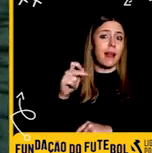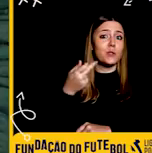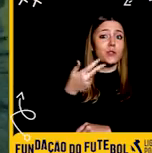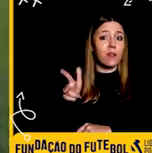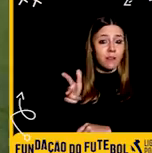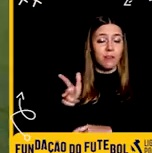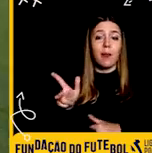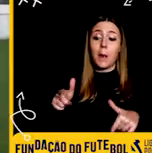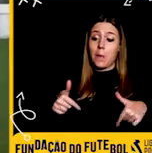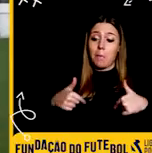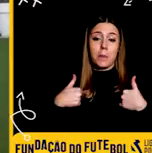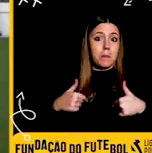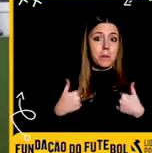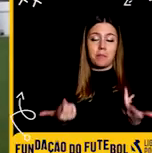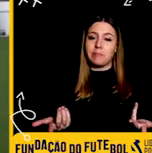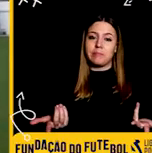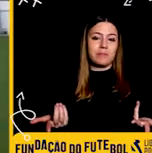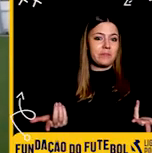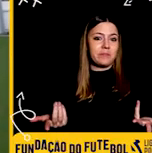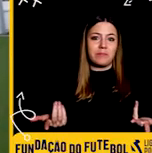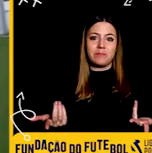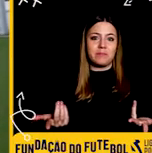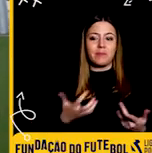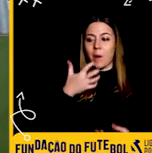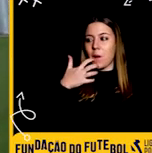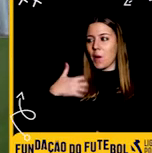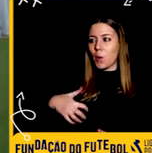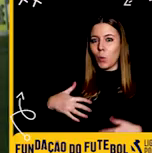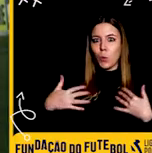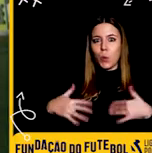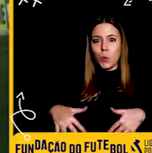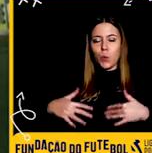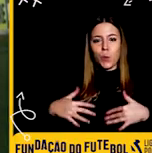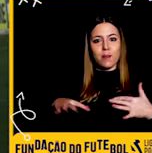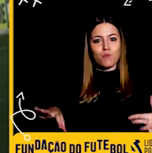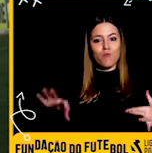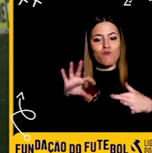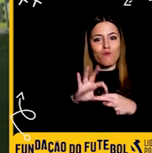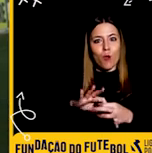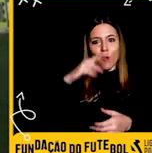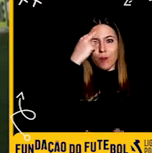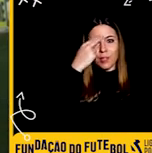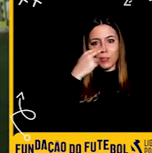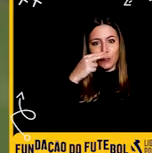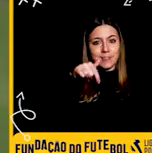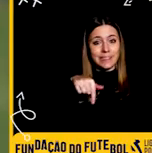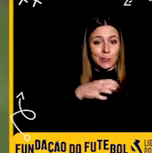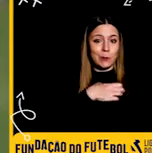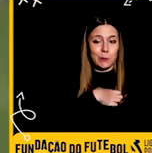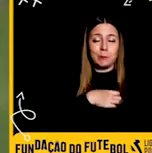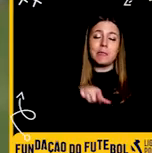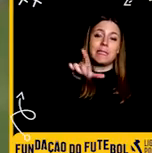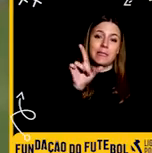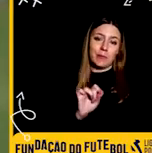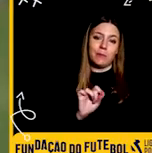anos. E para mim é um tremendo orgulho ficar ligado à história do clube